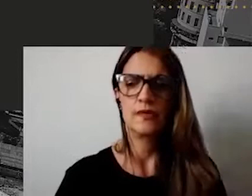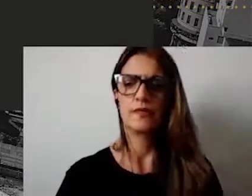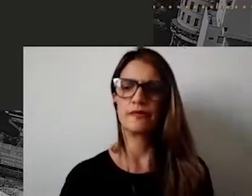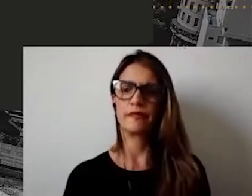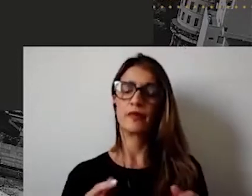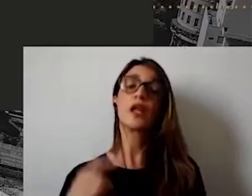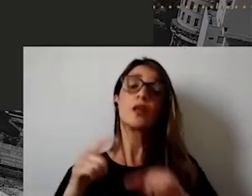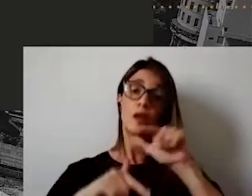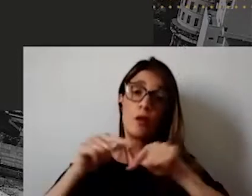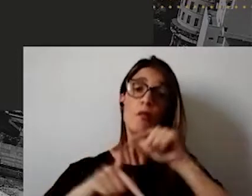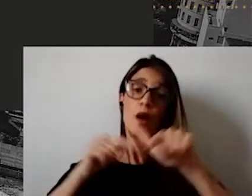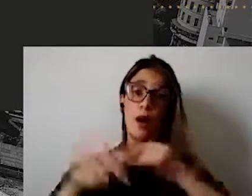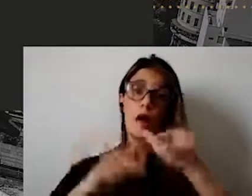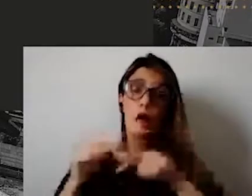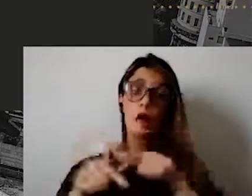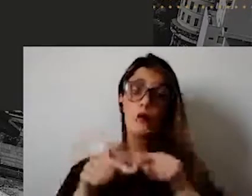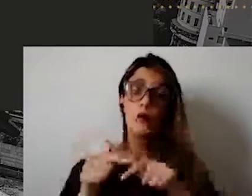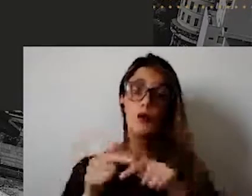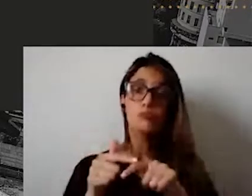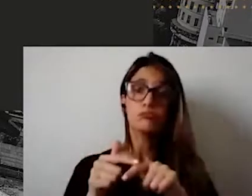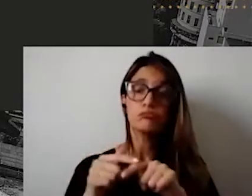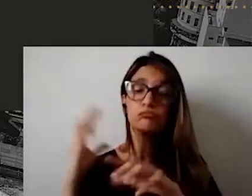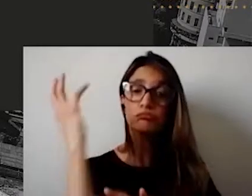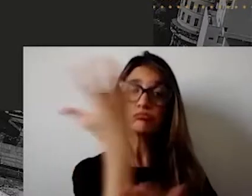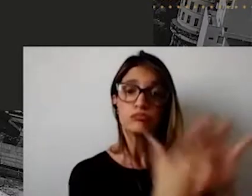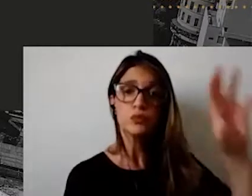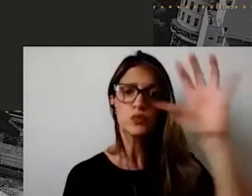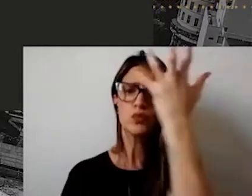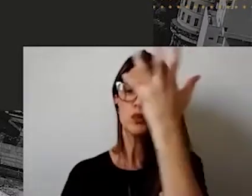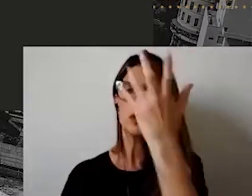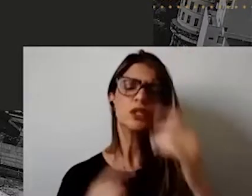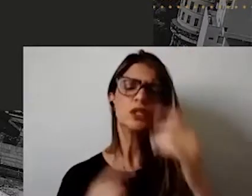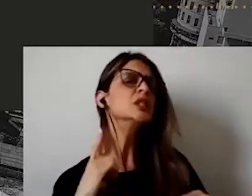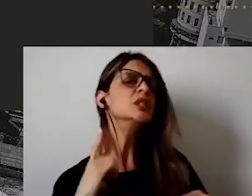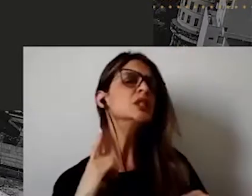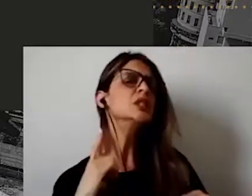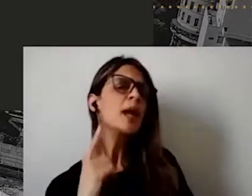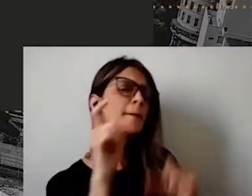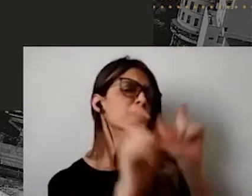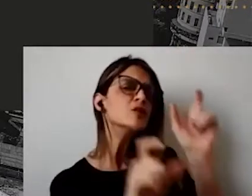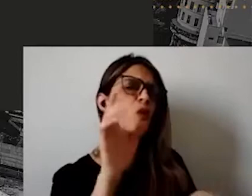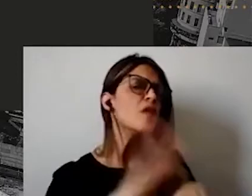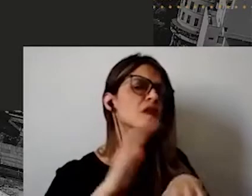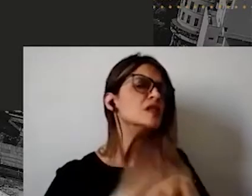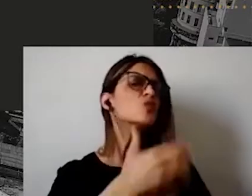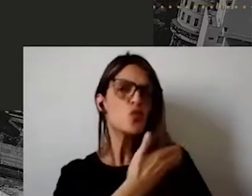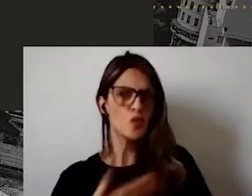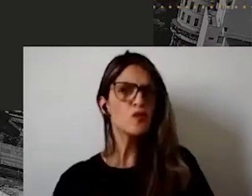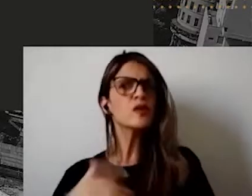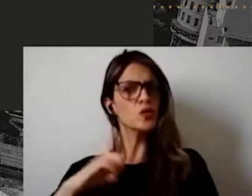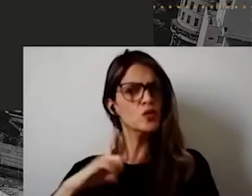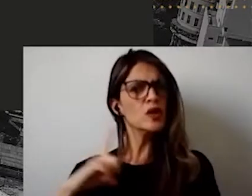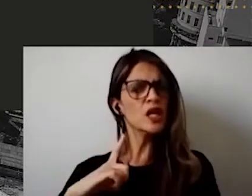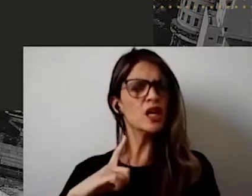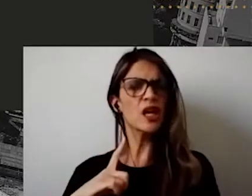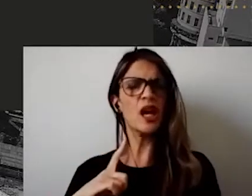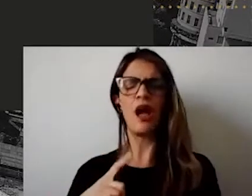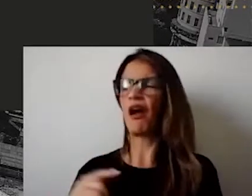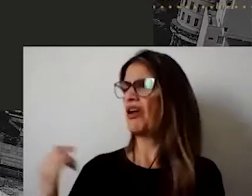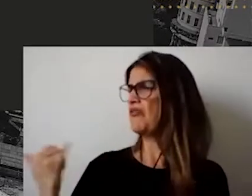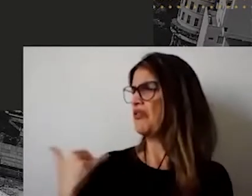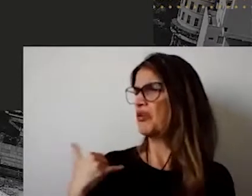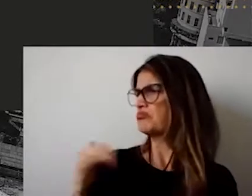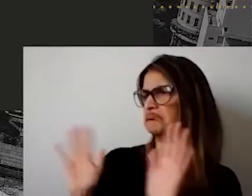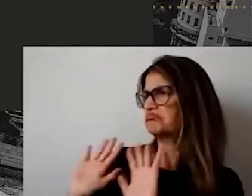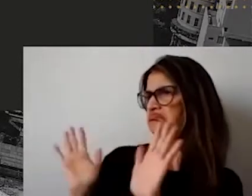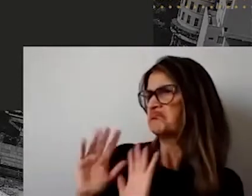com educação ambiental. Ele falou, tem alguém fazendo isso aqui no governo? Aí a pessoa falou, não tem, isso é uma coisa meio nova, não